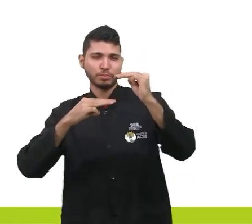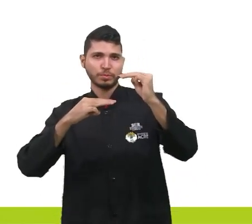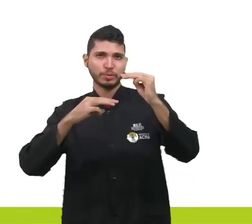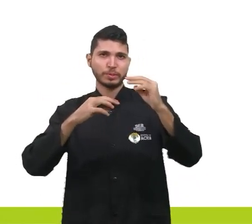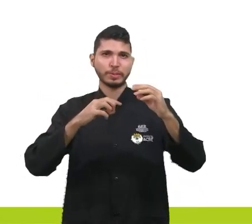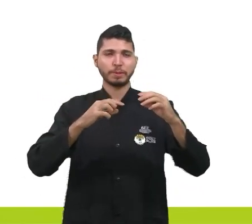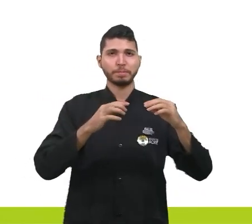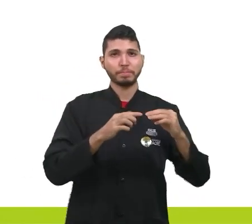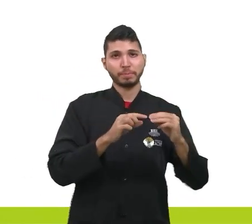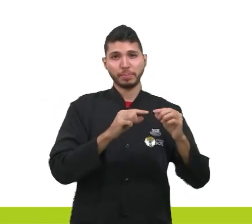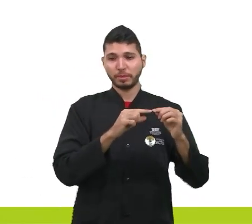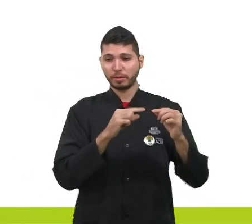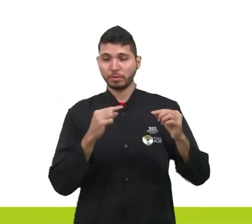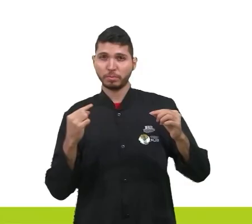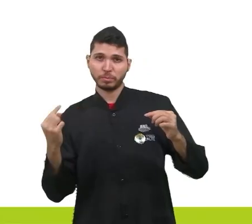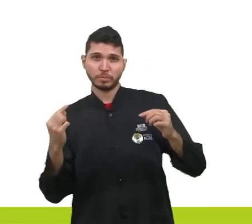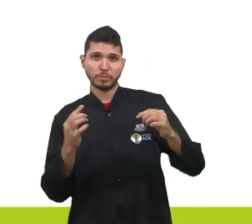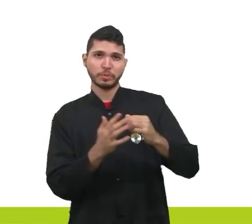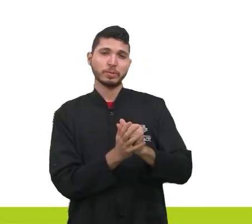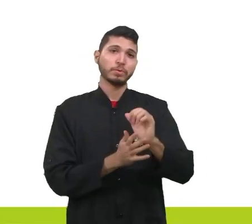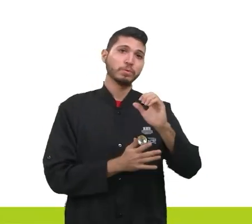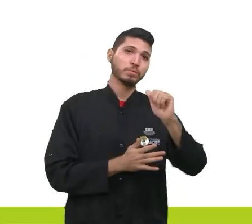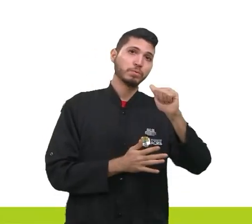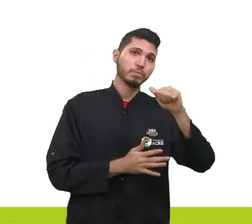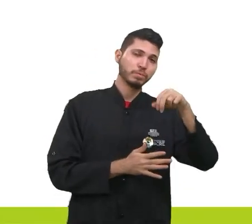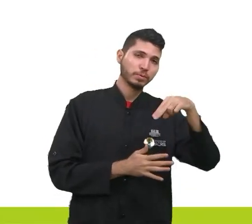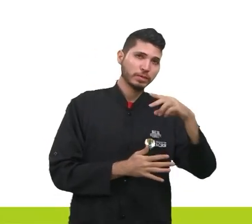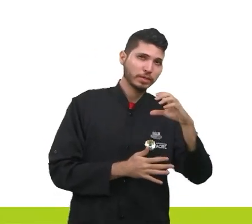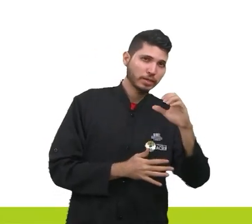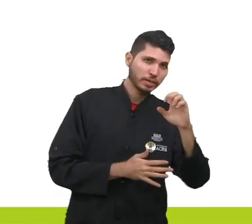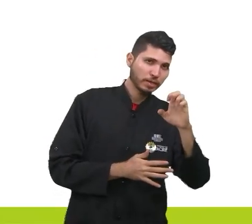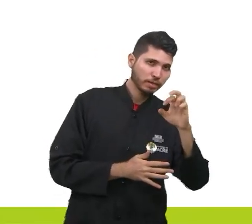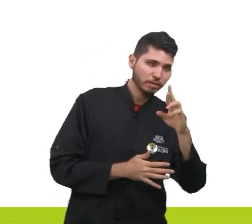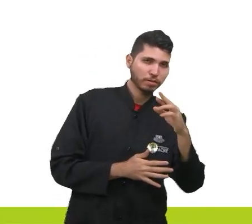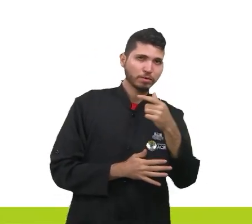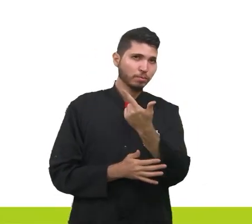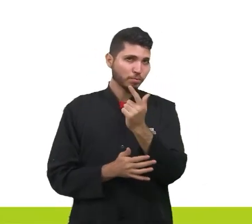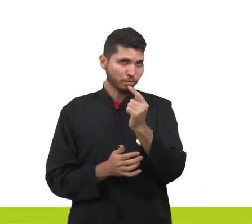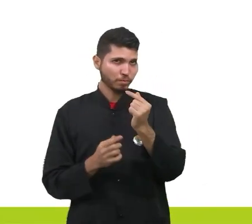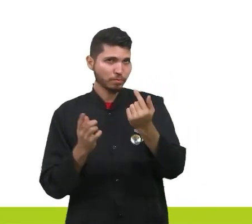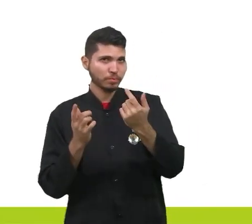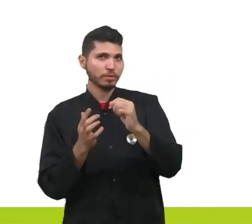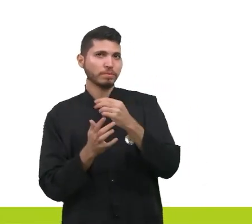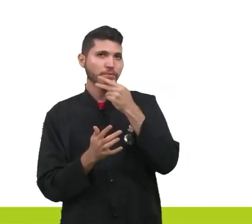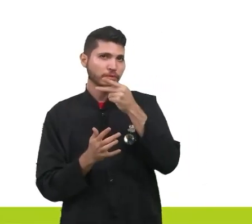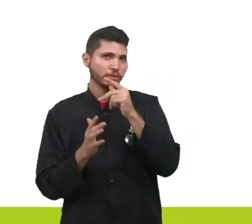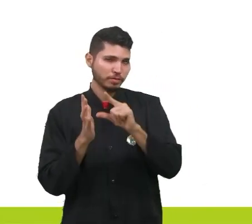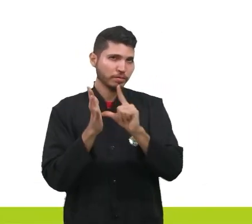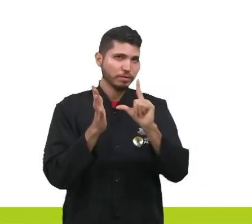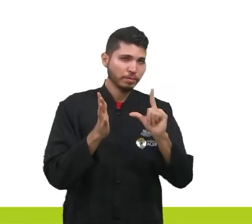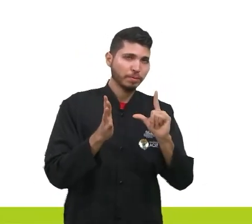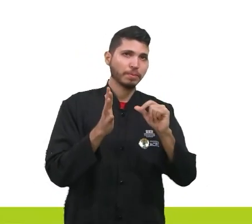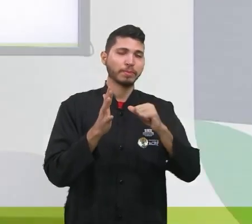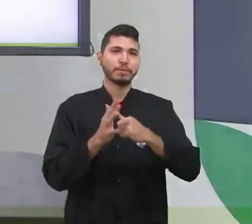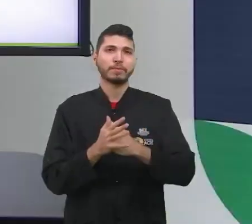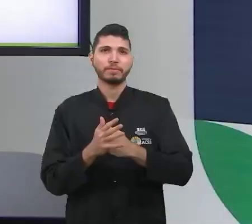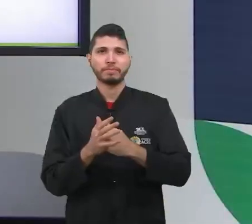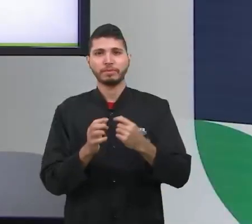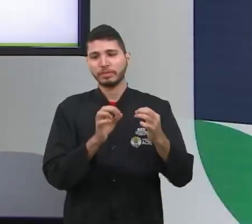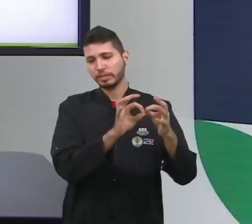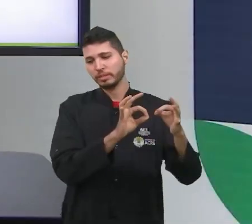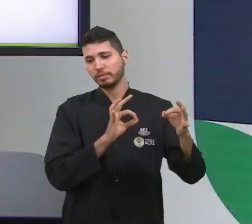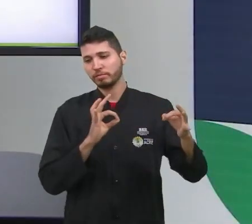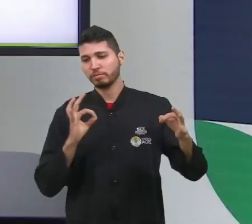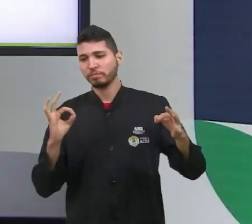de Câncer como ao Trópico de Capricórnio, nós vamos tendo uma diminuição, tá, da temperatura.